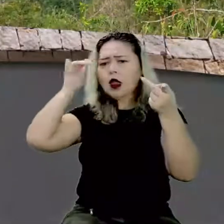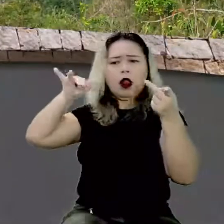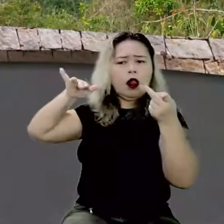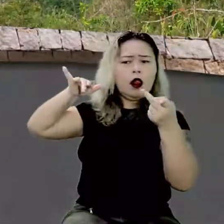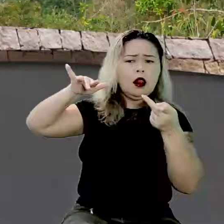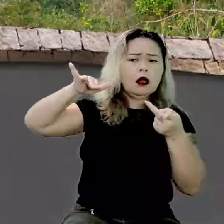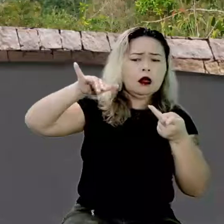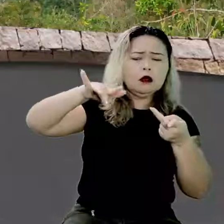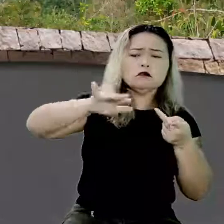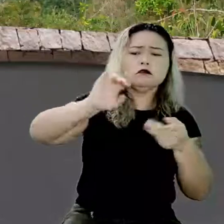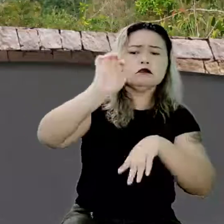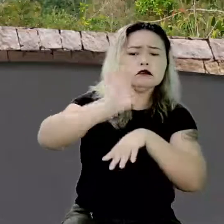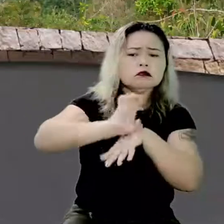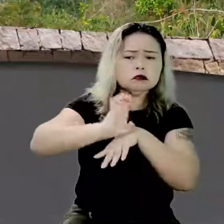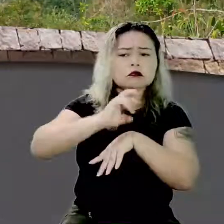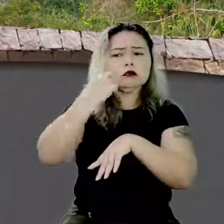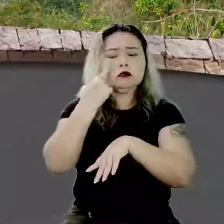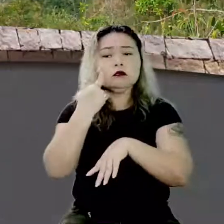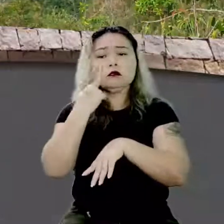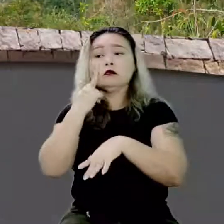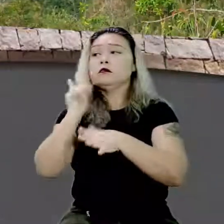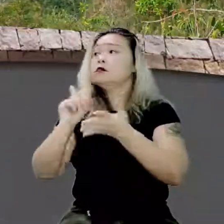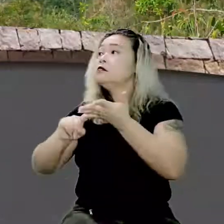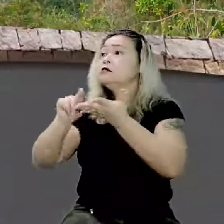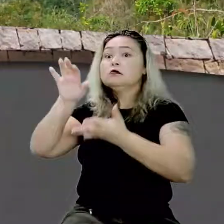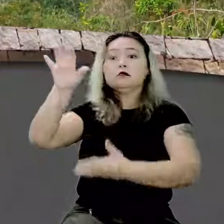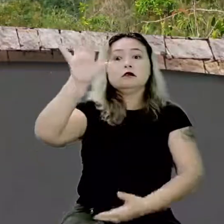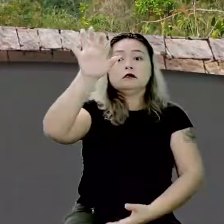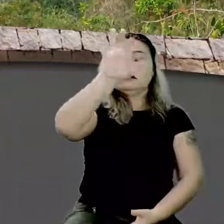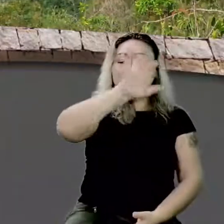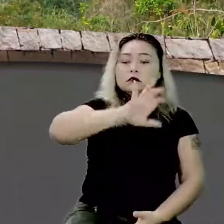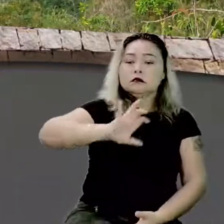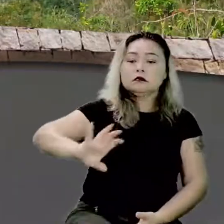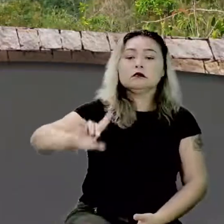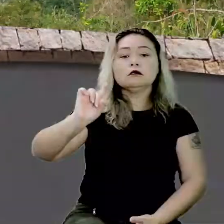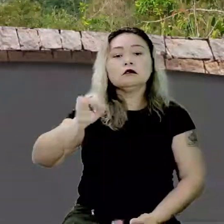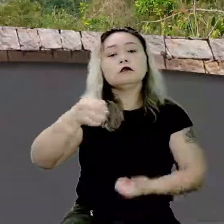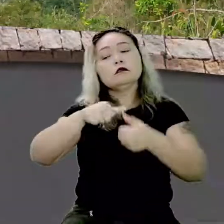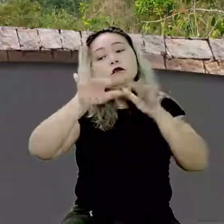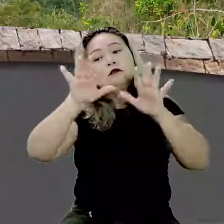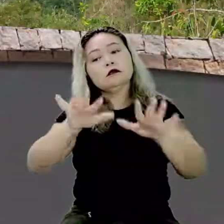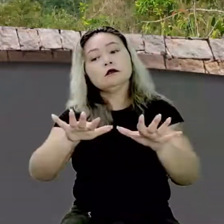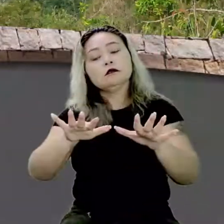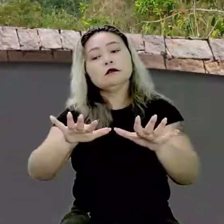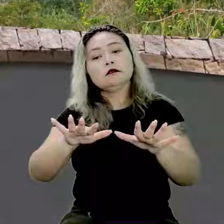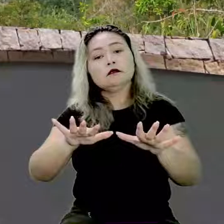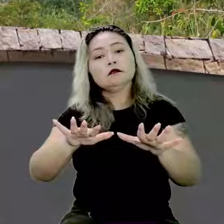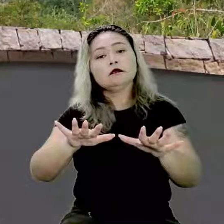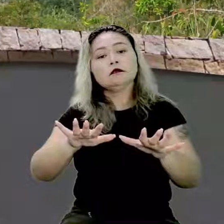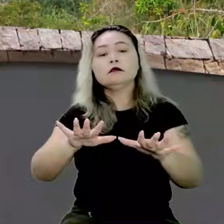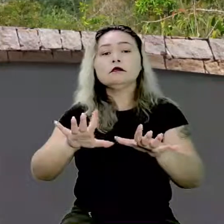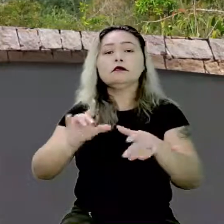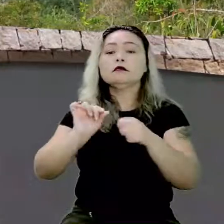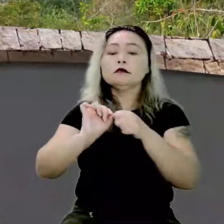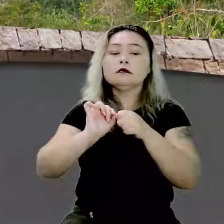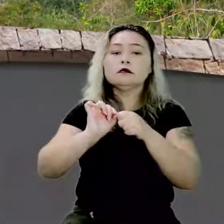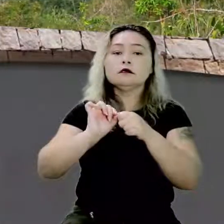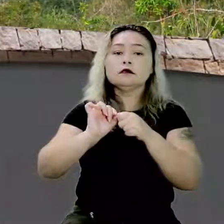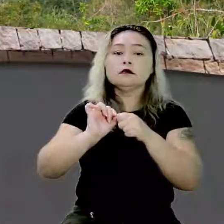viessem para cá, e de vários lugares do Brasil, ele vai ter que ocupar. E para ocupar ele vai ter que o